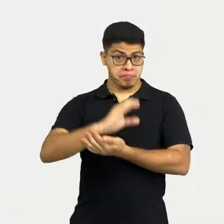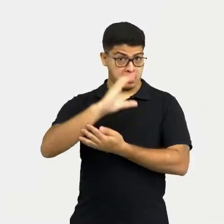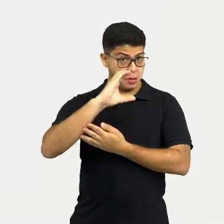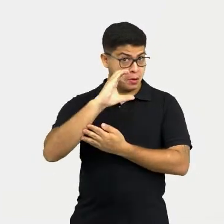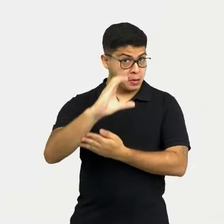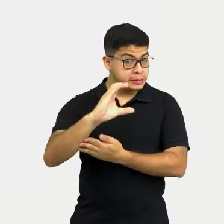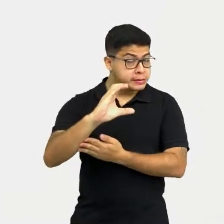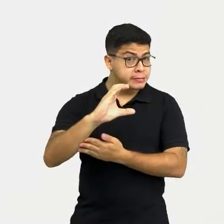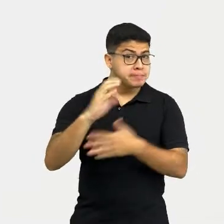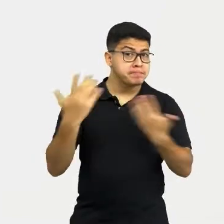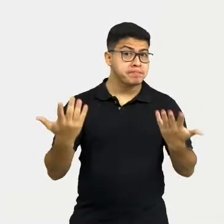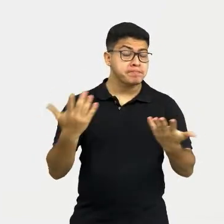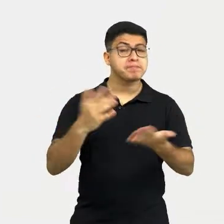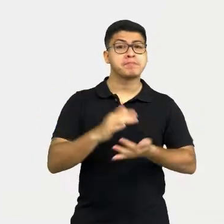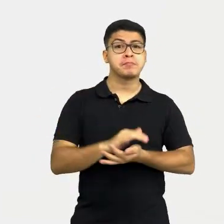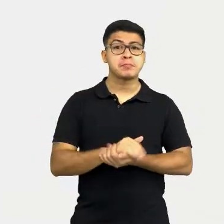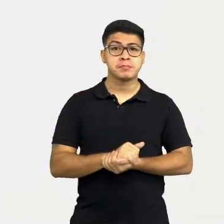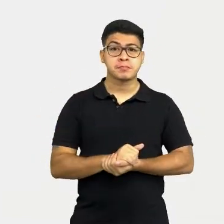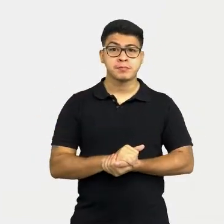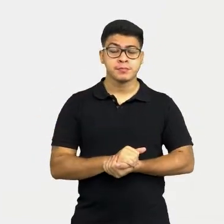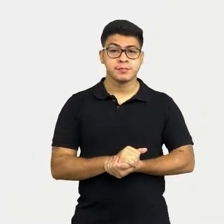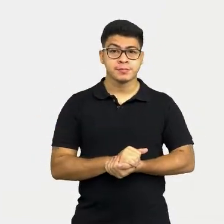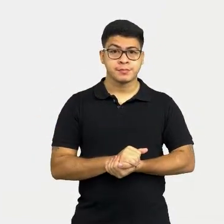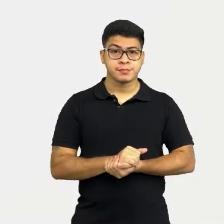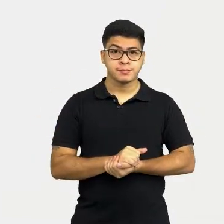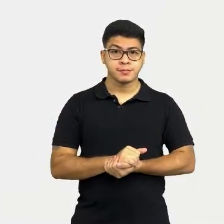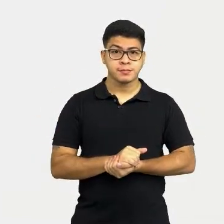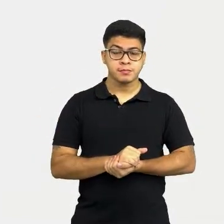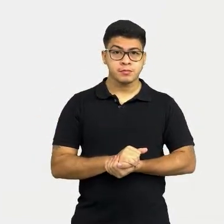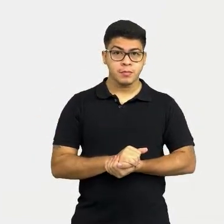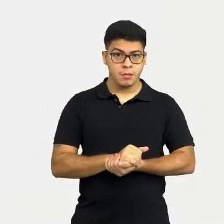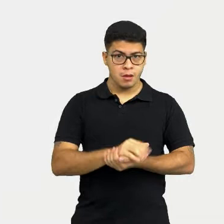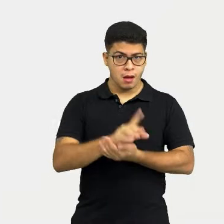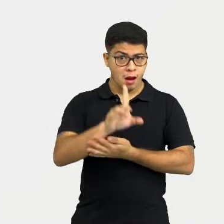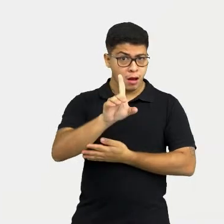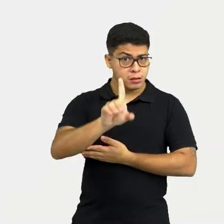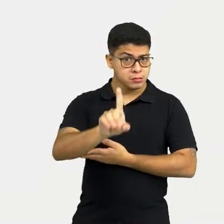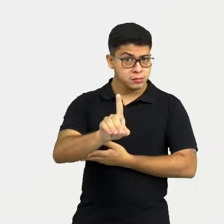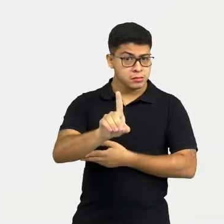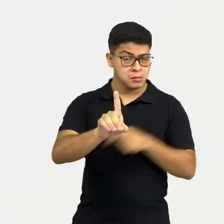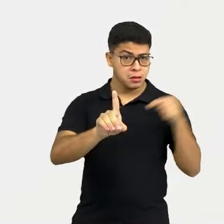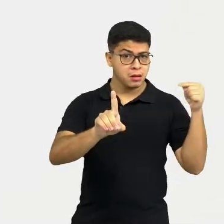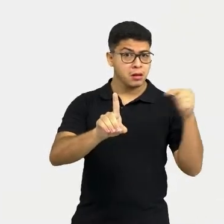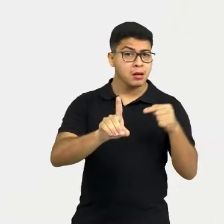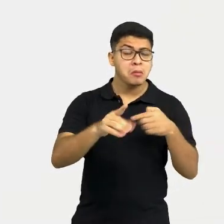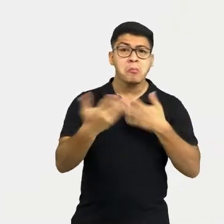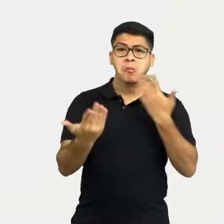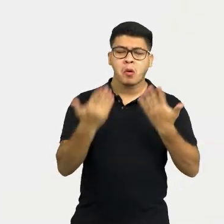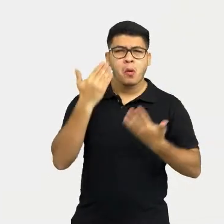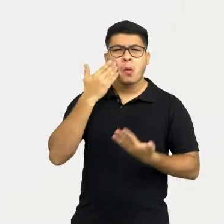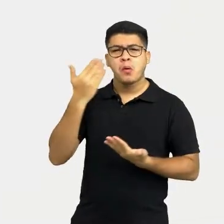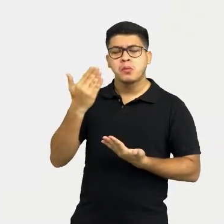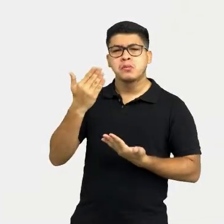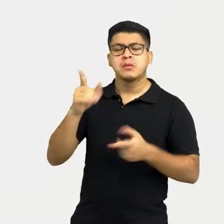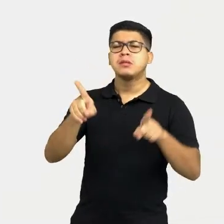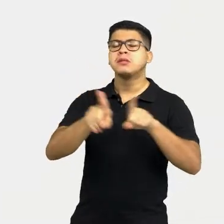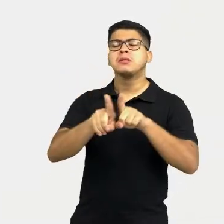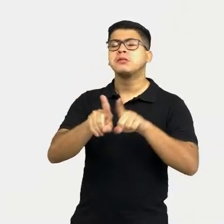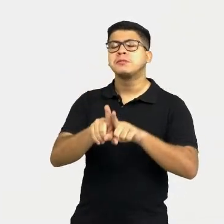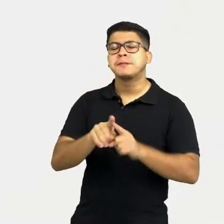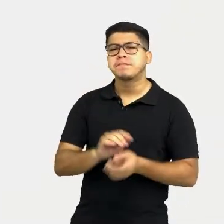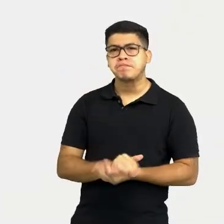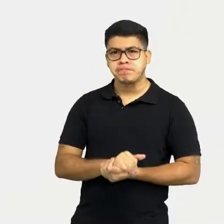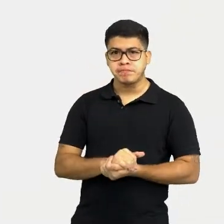a morte de Deus implica a perda das sanções sobrenaturais sobre os valores. É isso, né? Nós temos ainda a letra D, a morte de